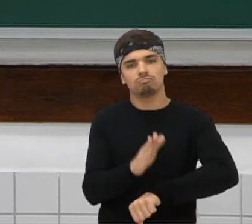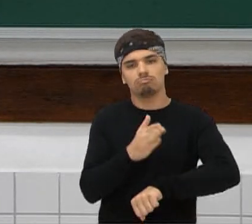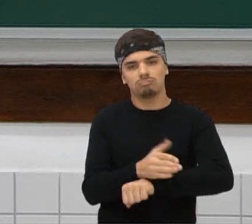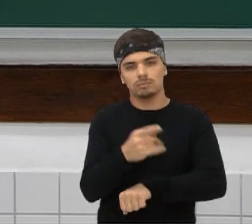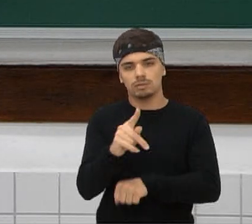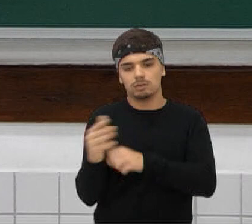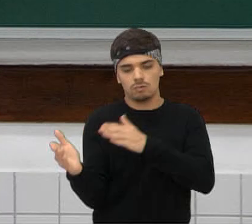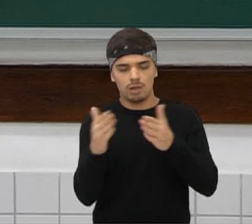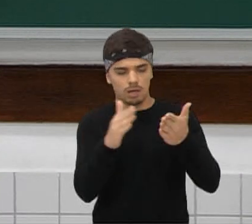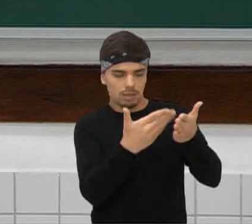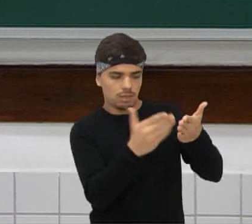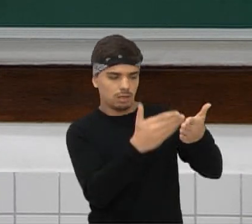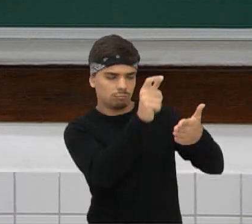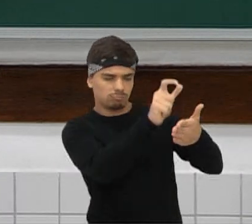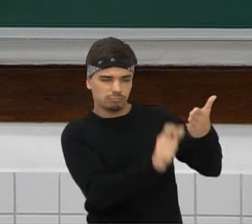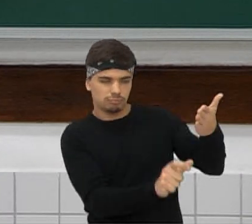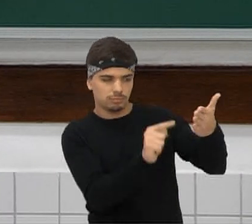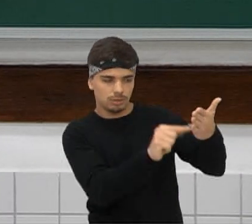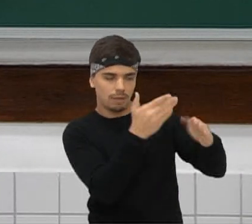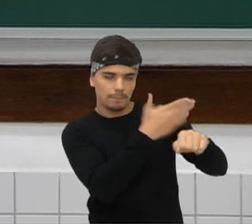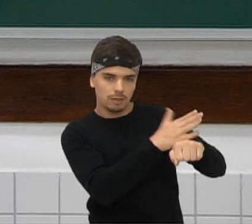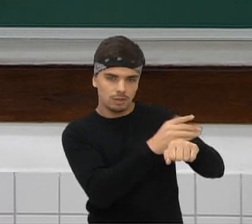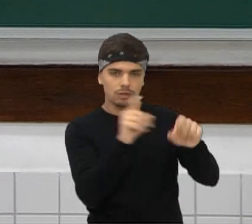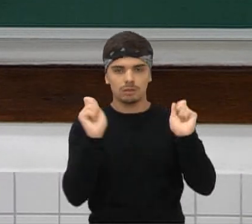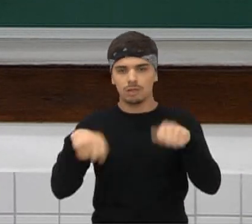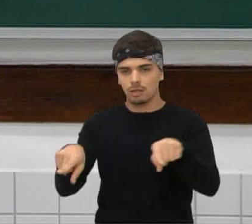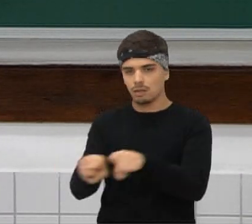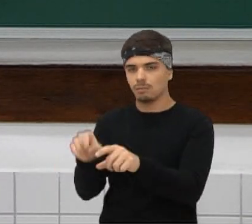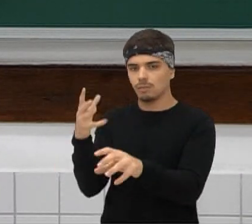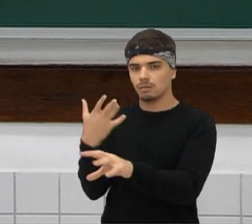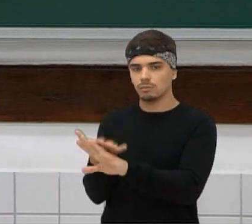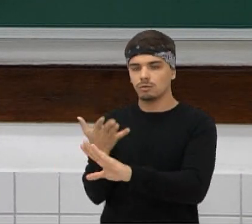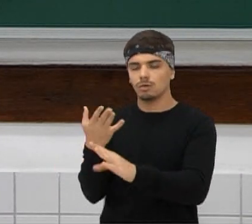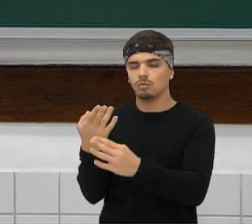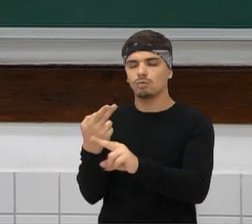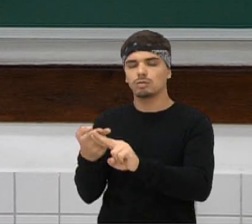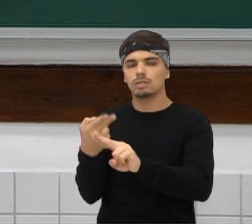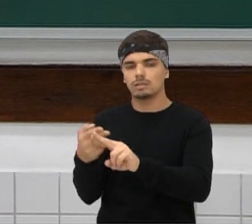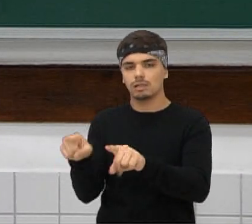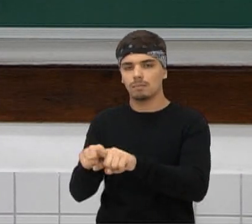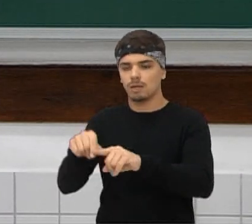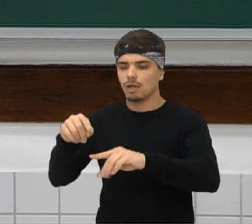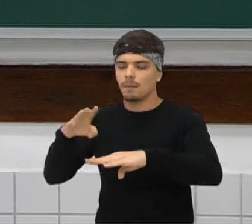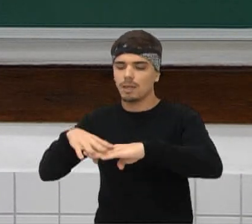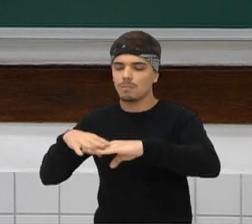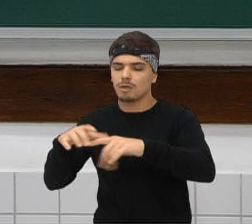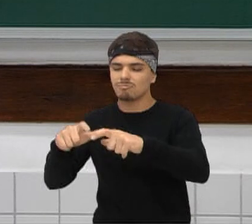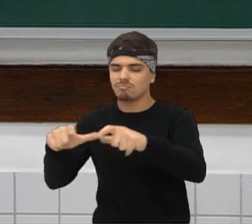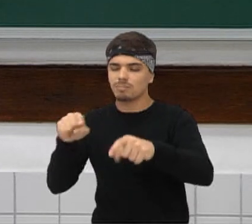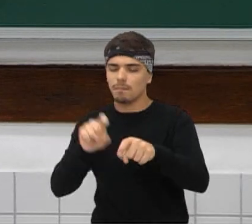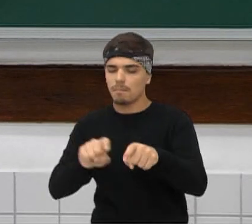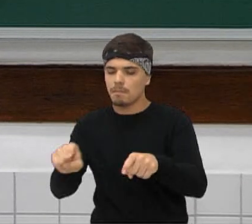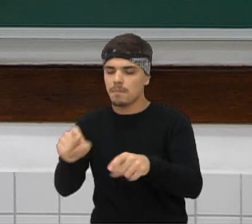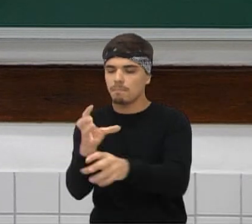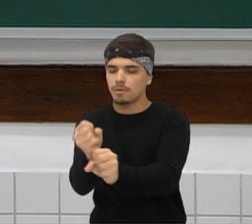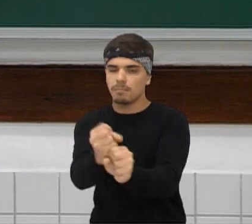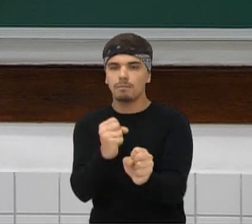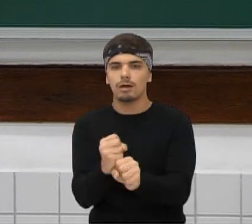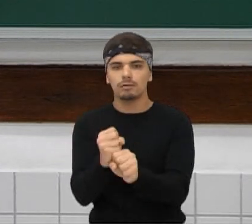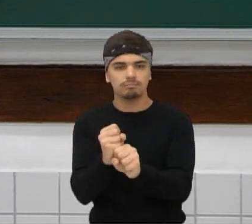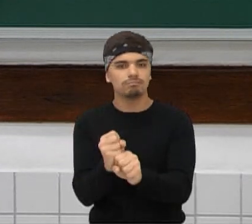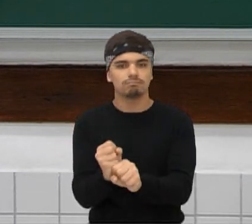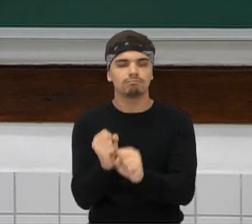do seu caderno e depois você usa a calculadora, né, para conferir esse resultado. Então, se veja